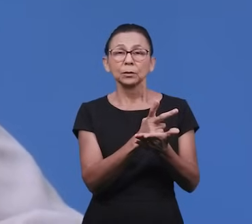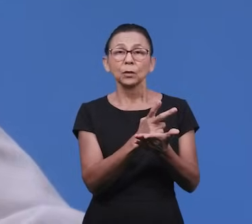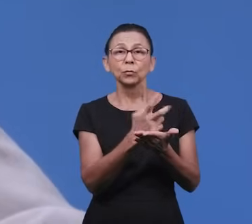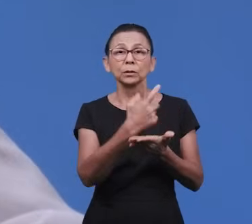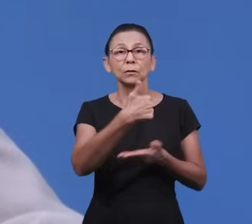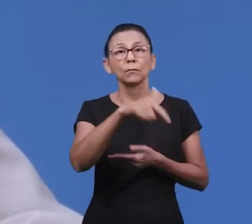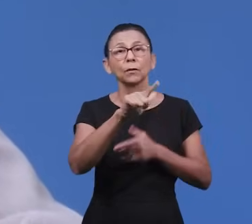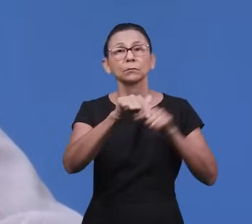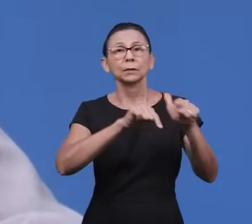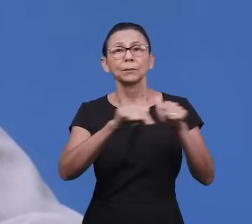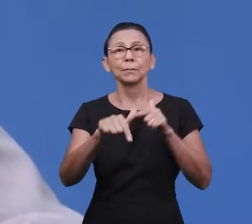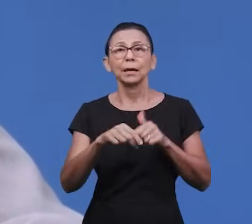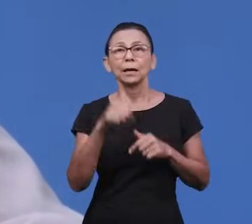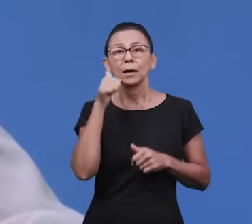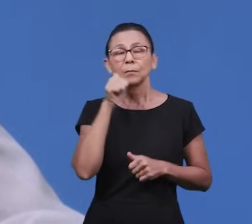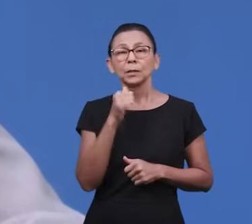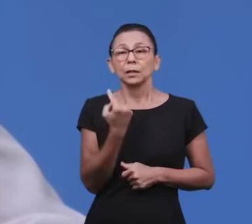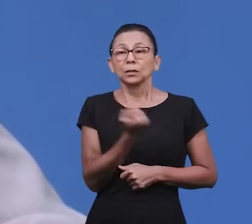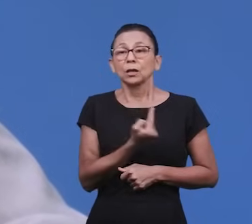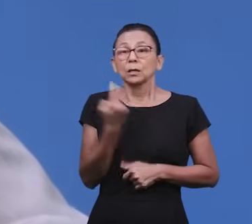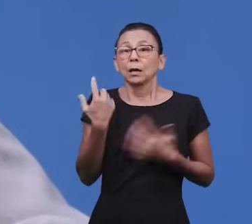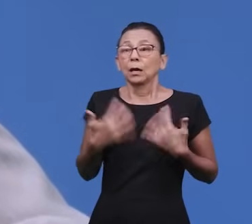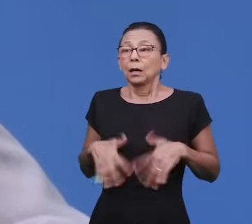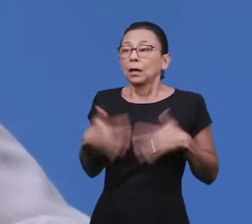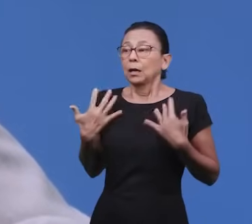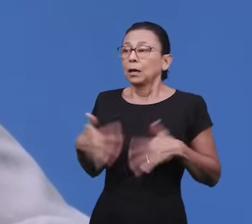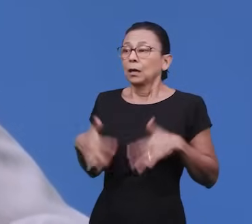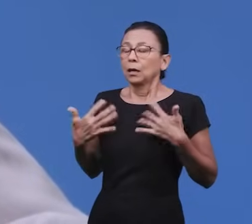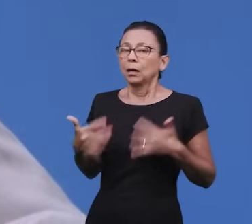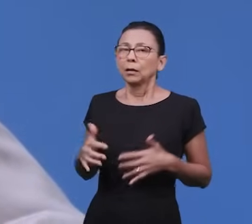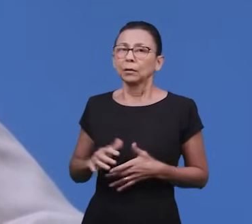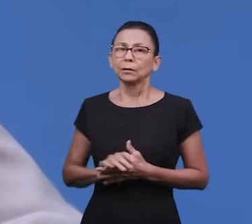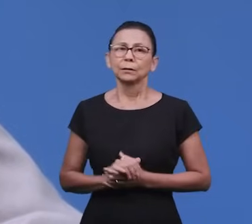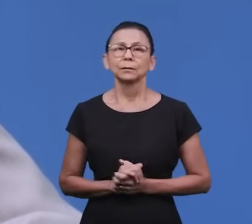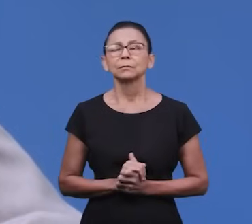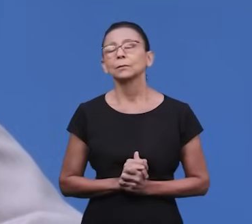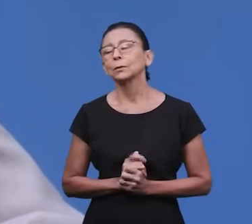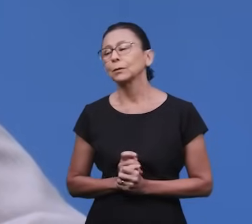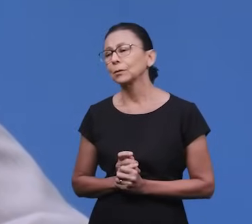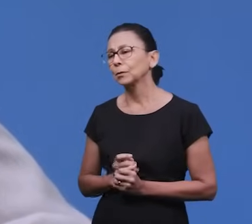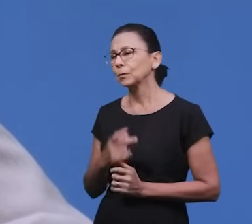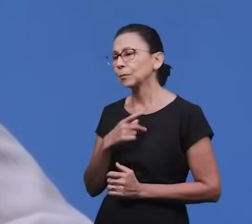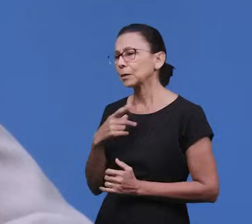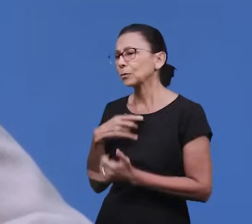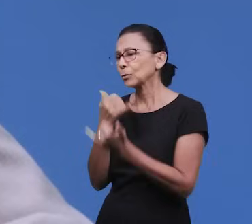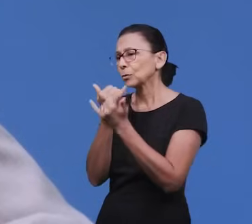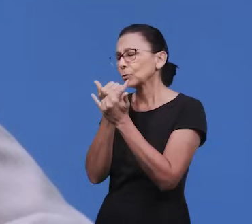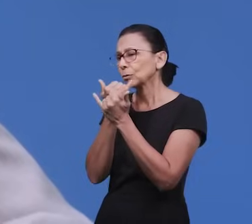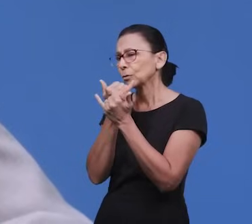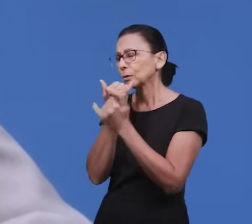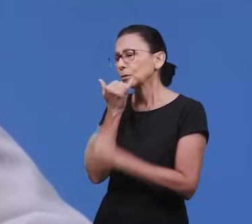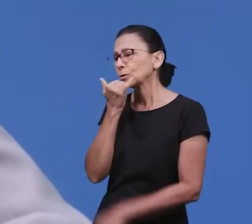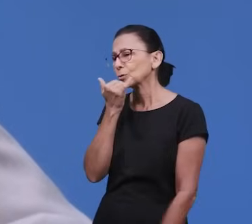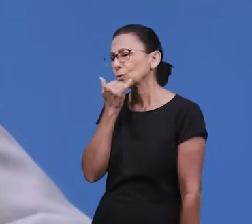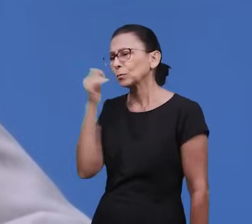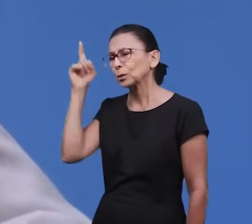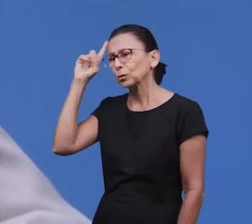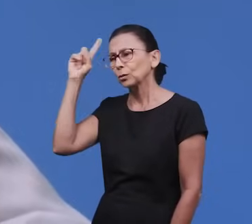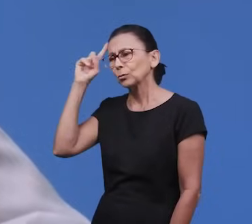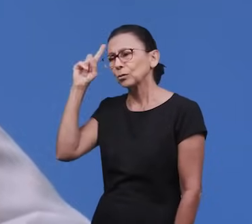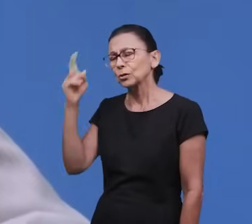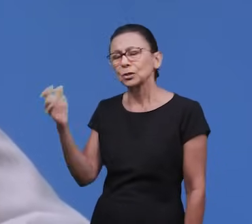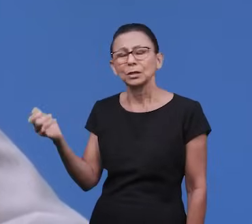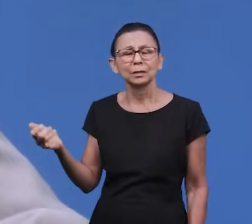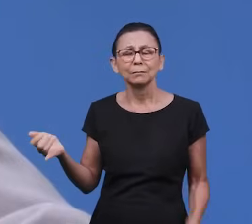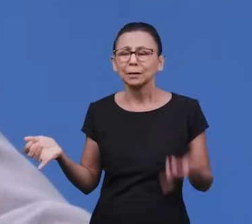sai de casa, ela entra em pânico, entendeu? Aí ela no determinado atendimento agora, ela falou: pastor, o senhor desculpa, está ligando